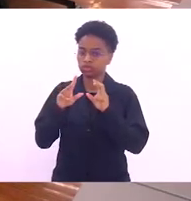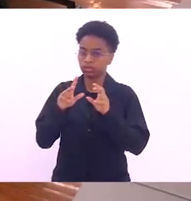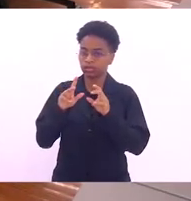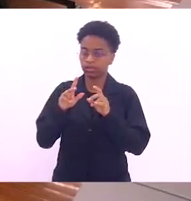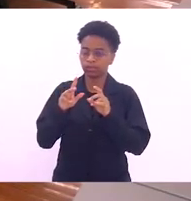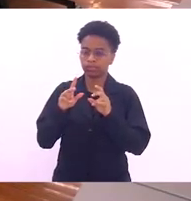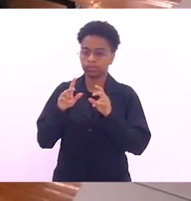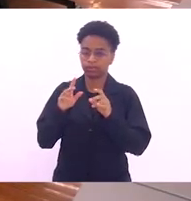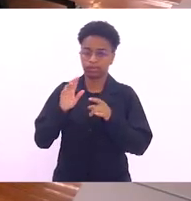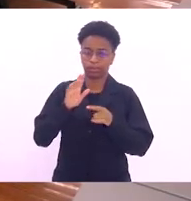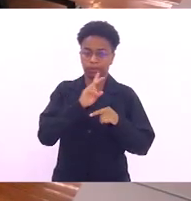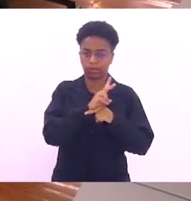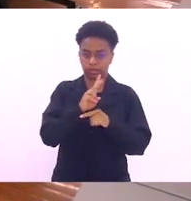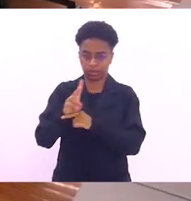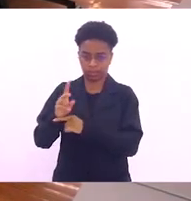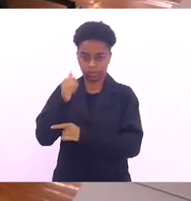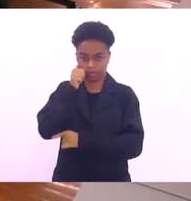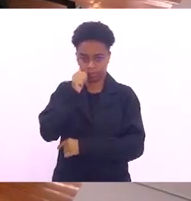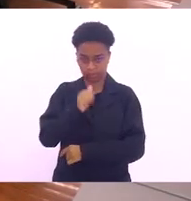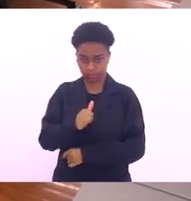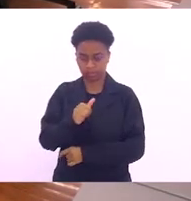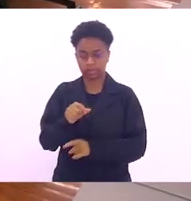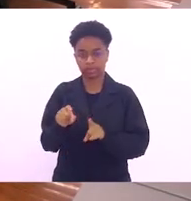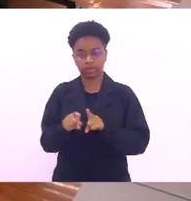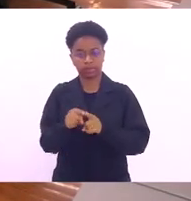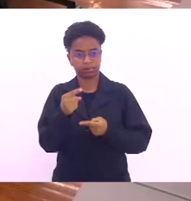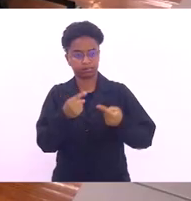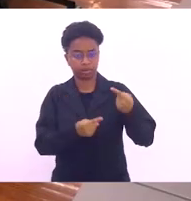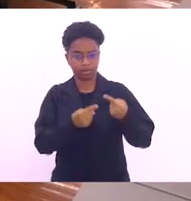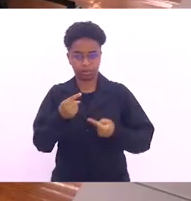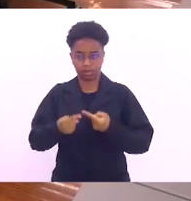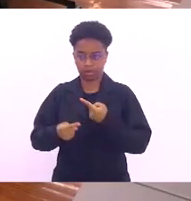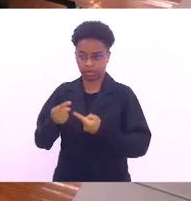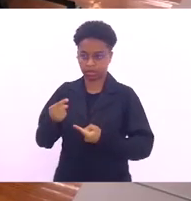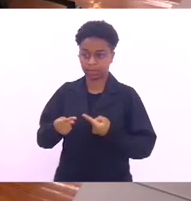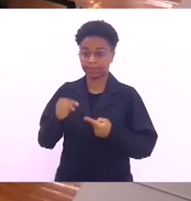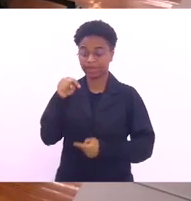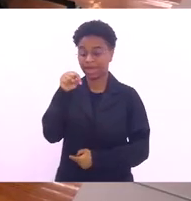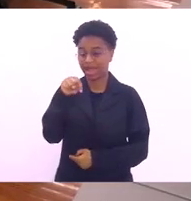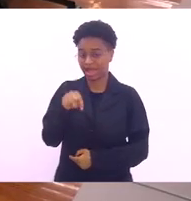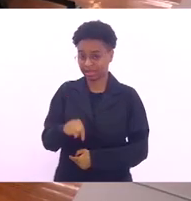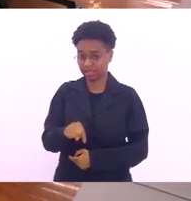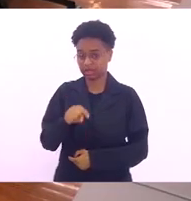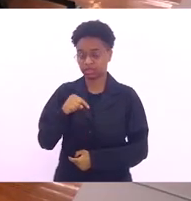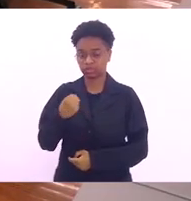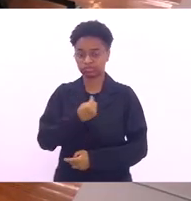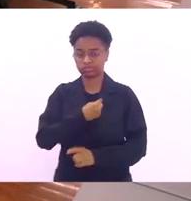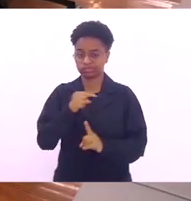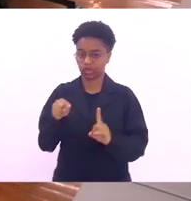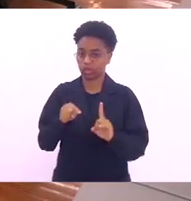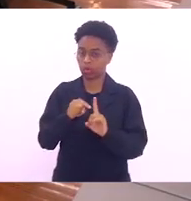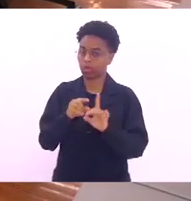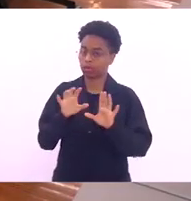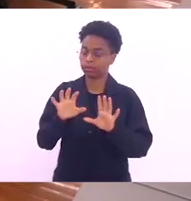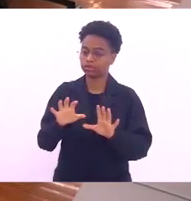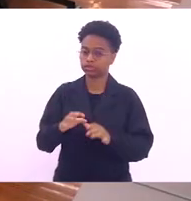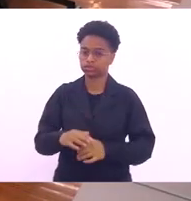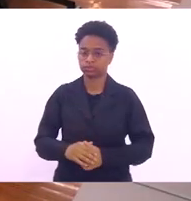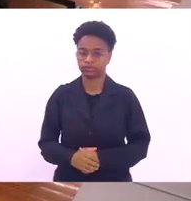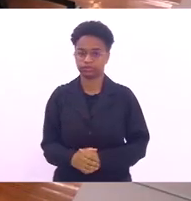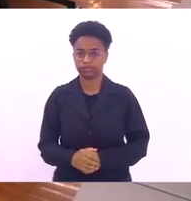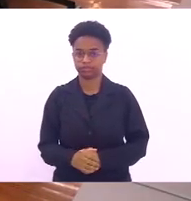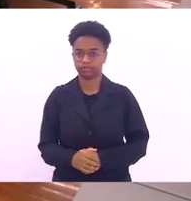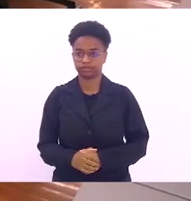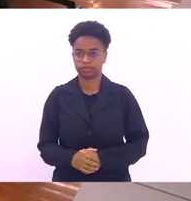da mulher são debatidos esta casa tem essa finalidade e